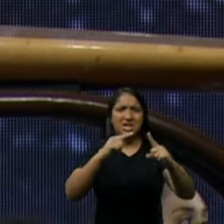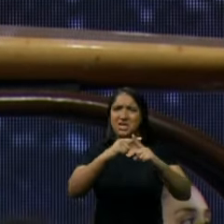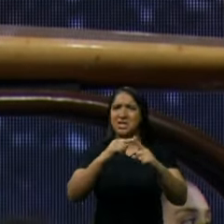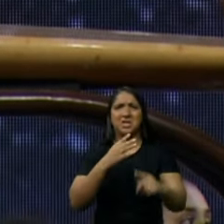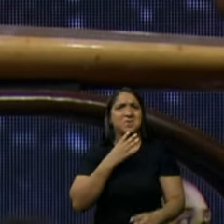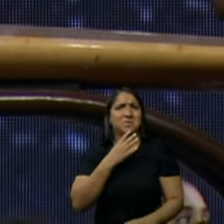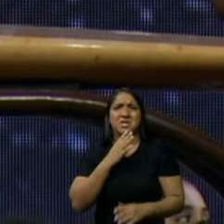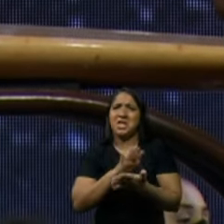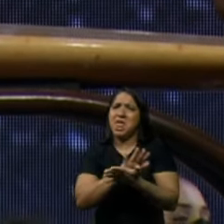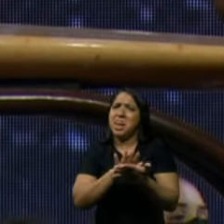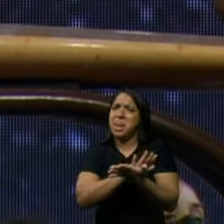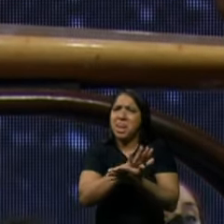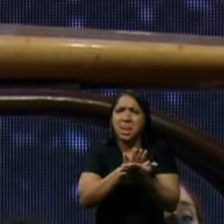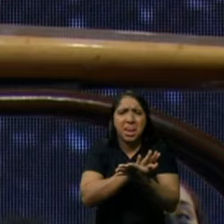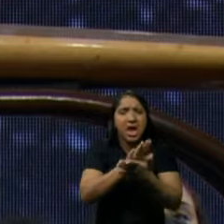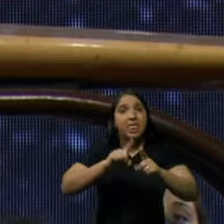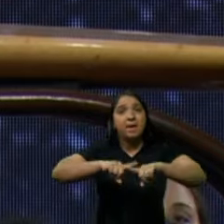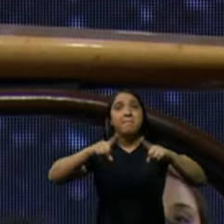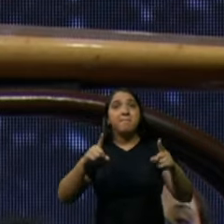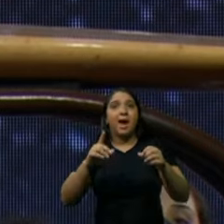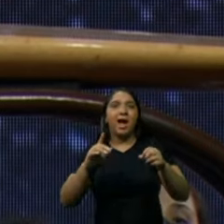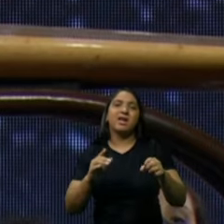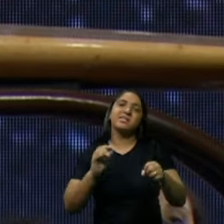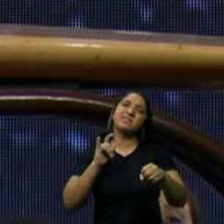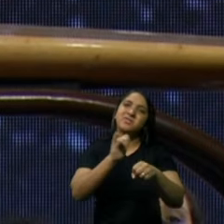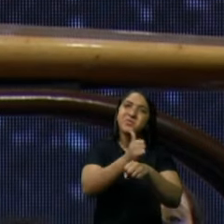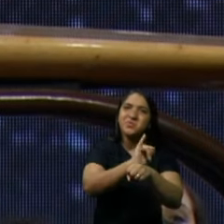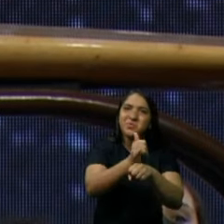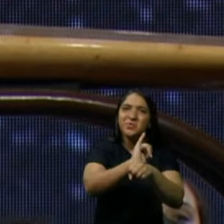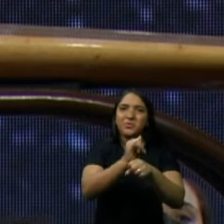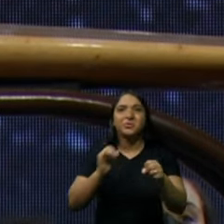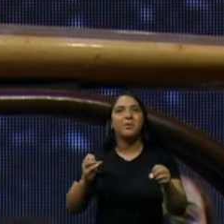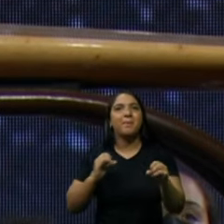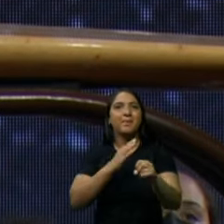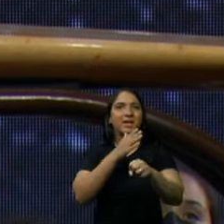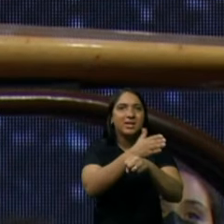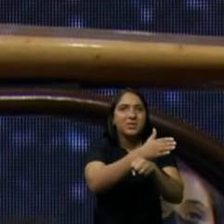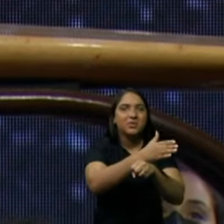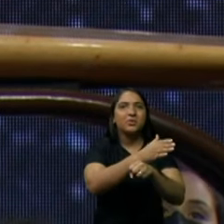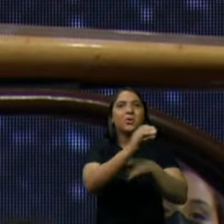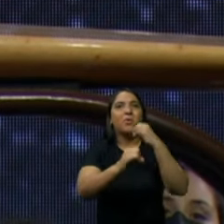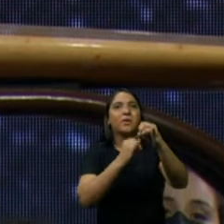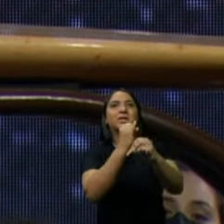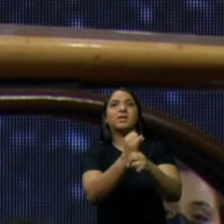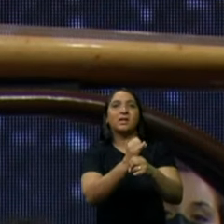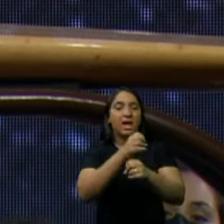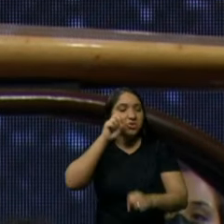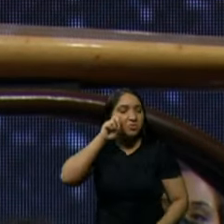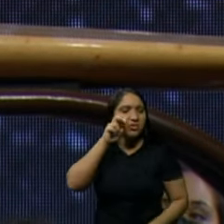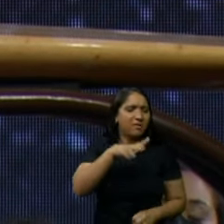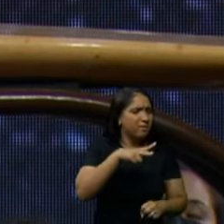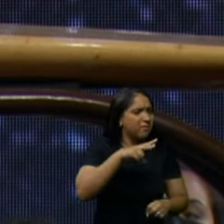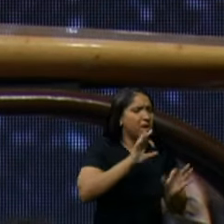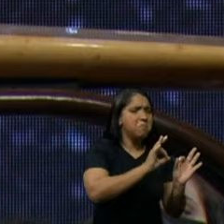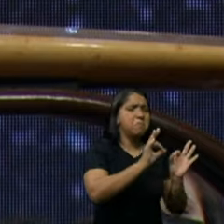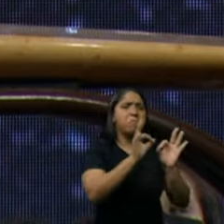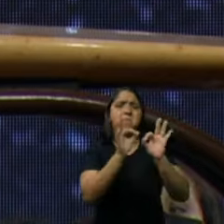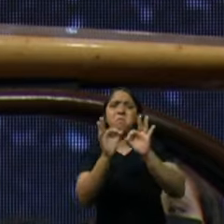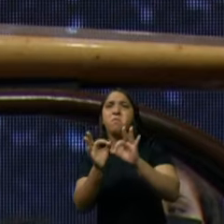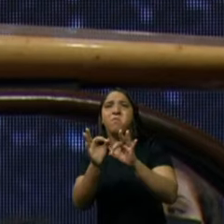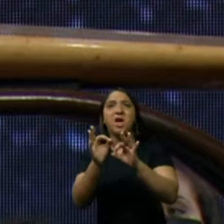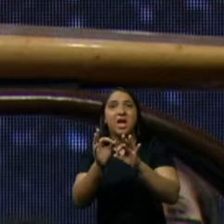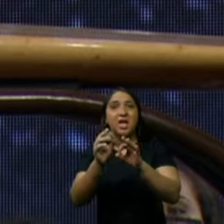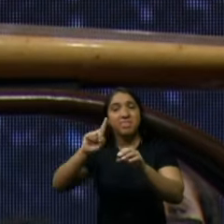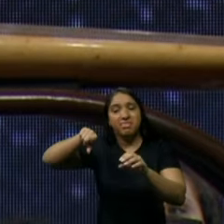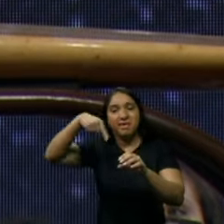YouTube apareceu o nosso culto ao vivo para ele ele aceitou ocultos de converter outra transformado e convertido se batizou